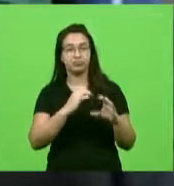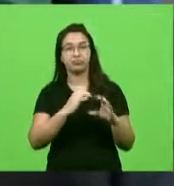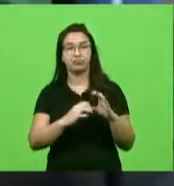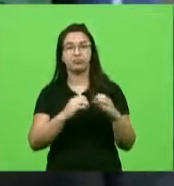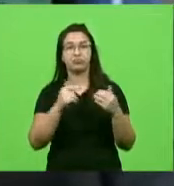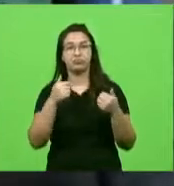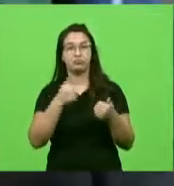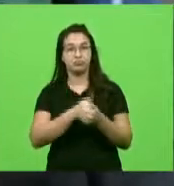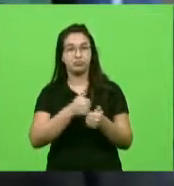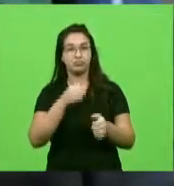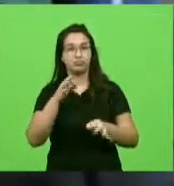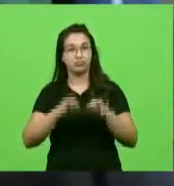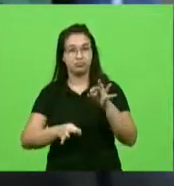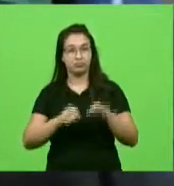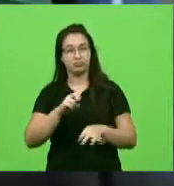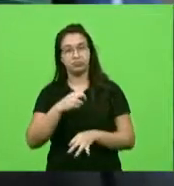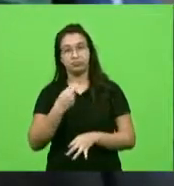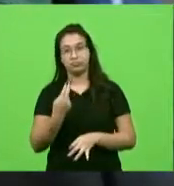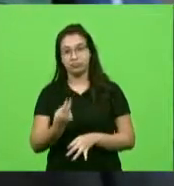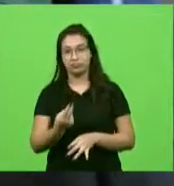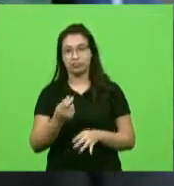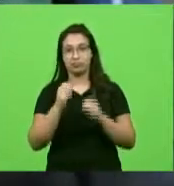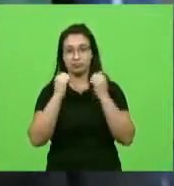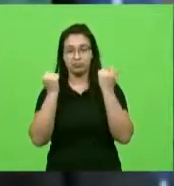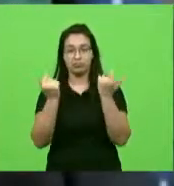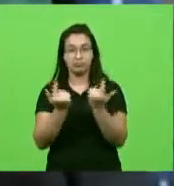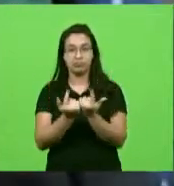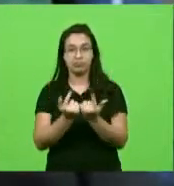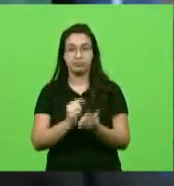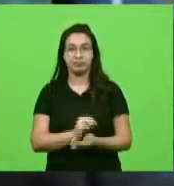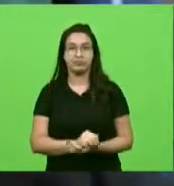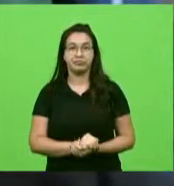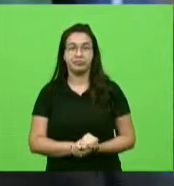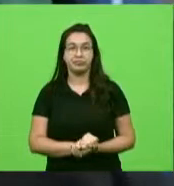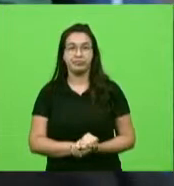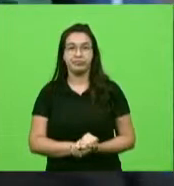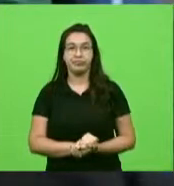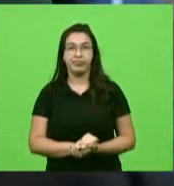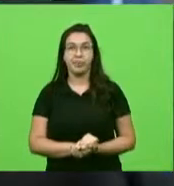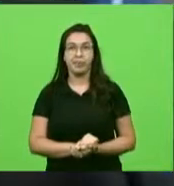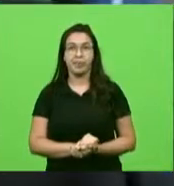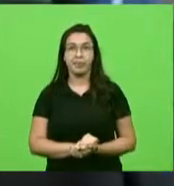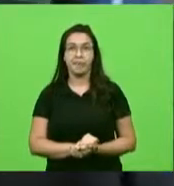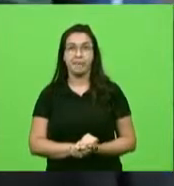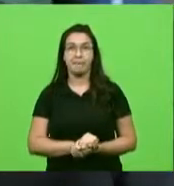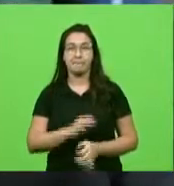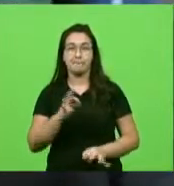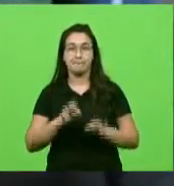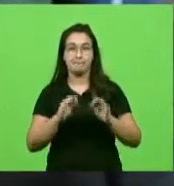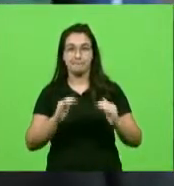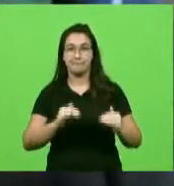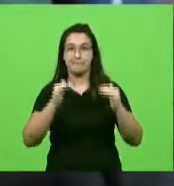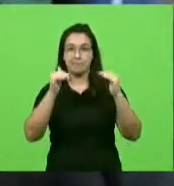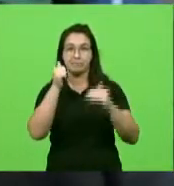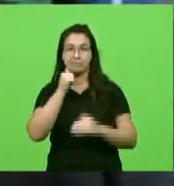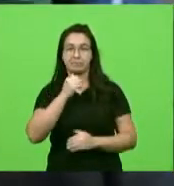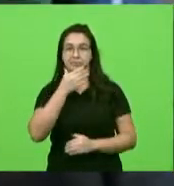Assembleia Legislativa. Senhor Presidente, senhoras desembargadores, senhores desembargadores, senhores deputados,